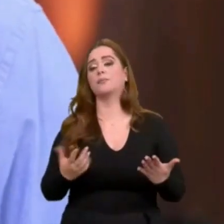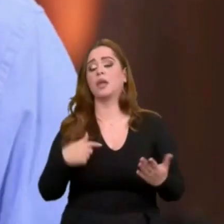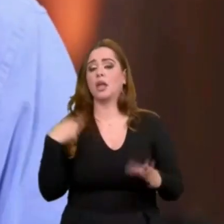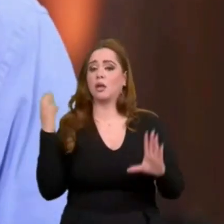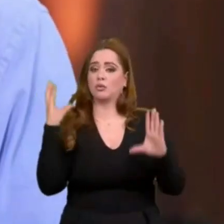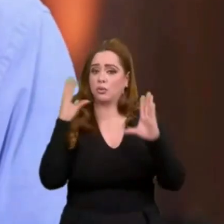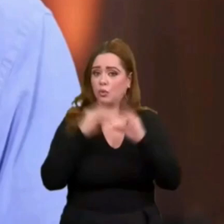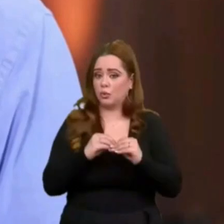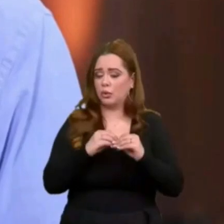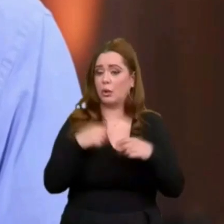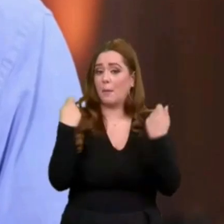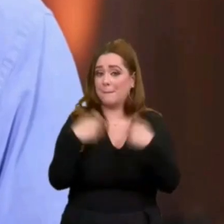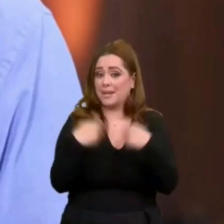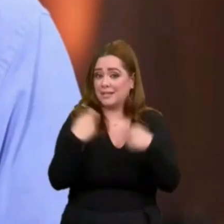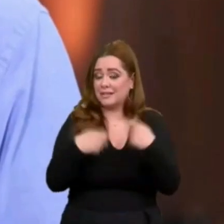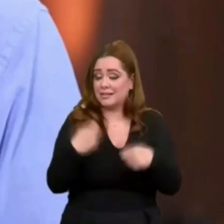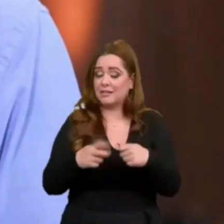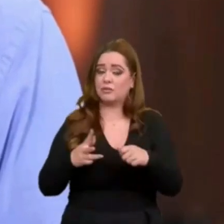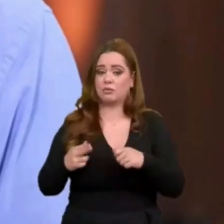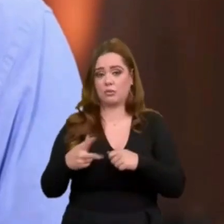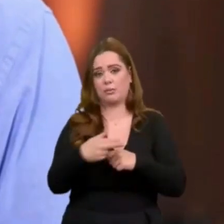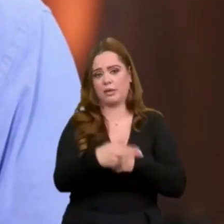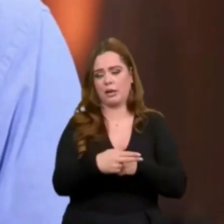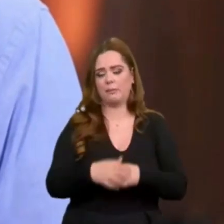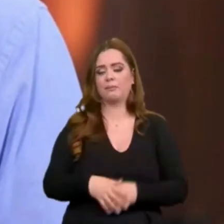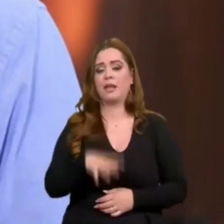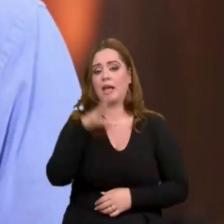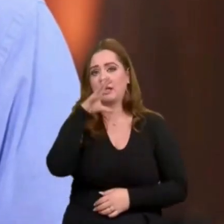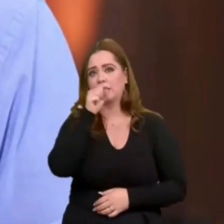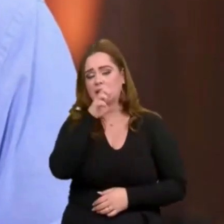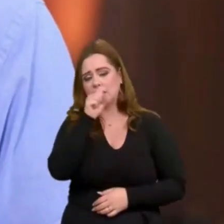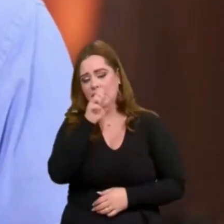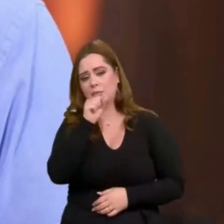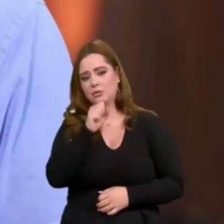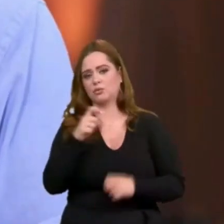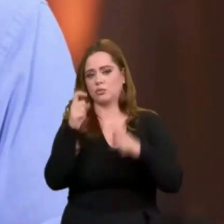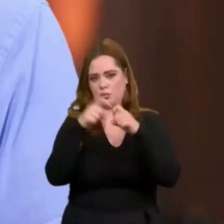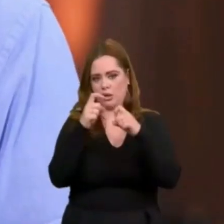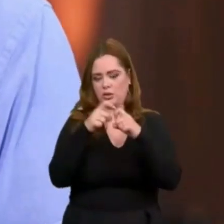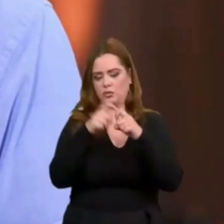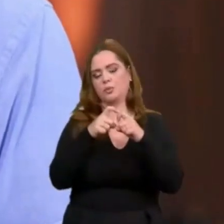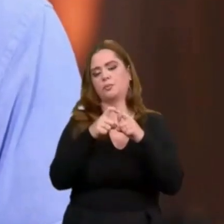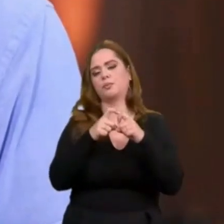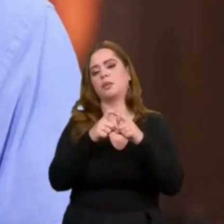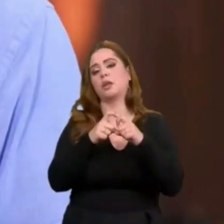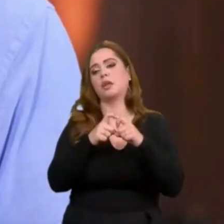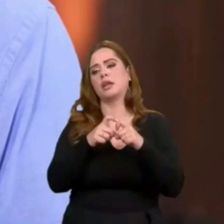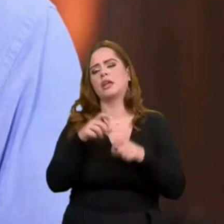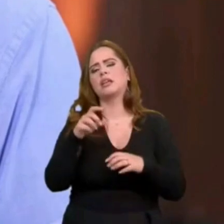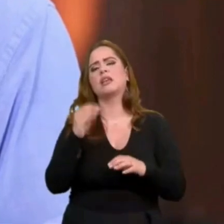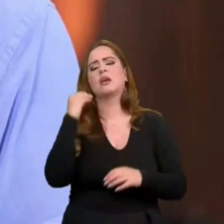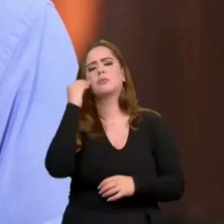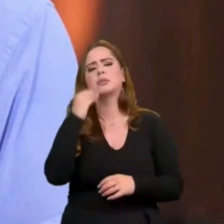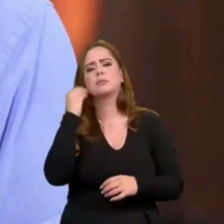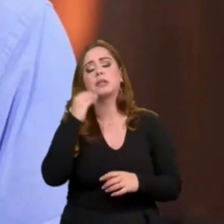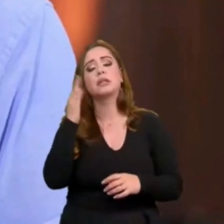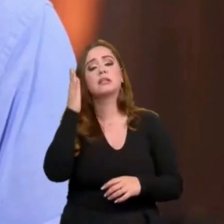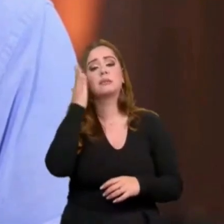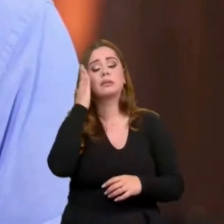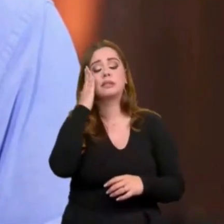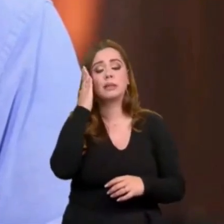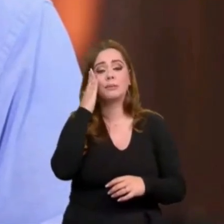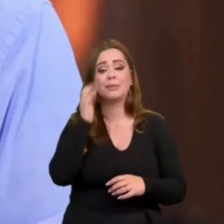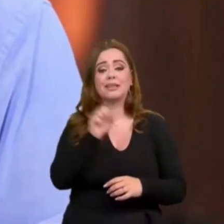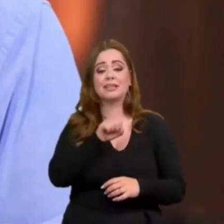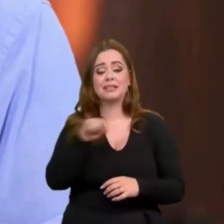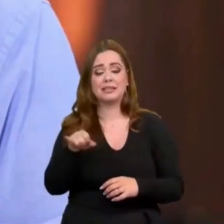operar. Eu sábado fui fazer um procedimento, domingo eu fui fazer um procedimento, que era um teste para saber se aquele procedimento me